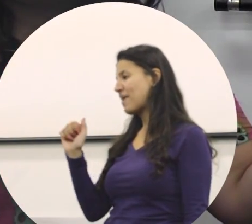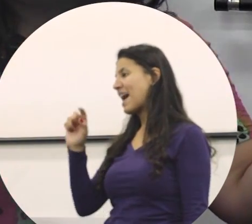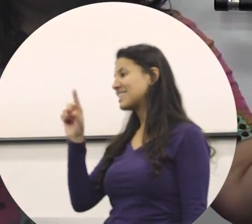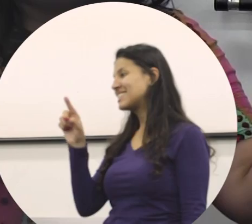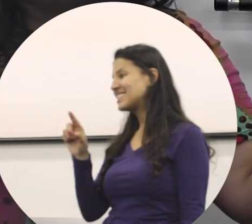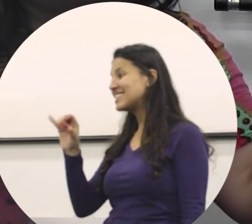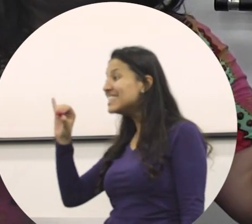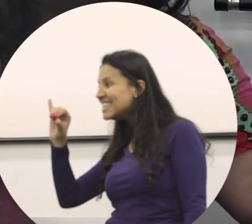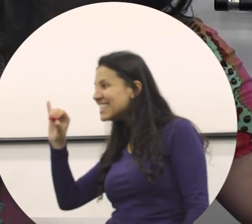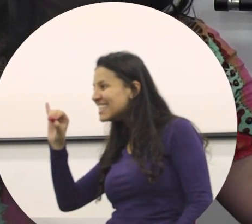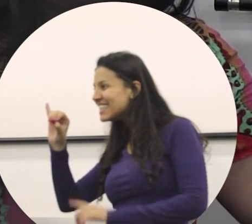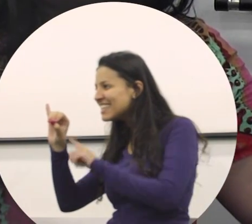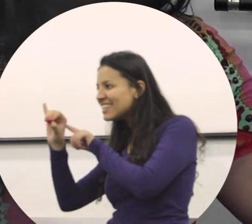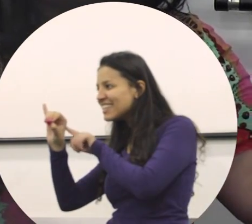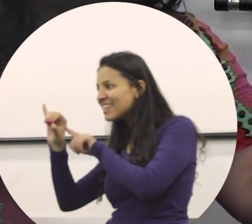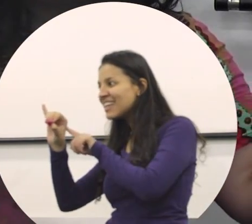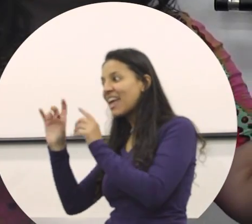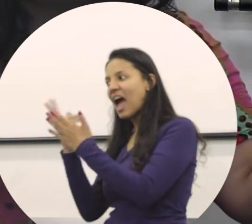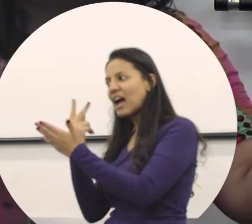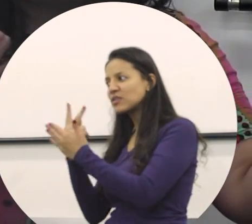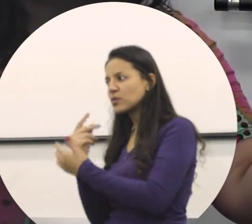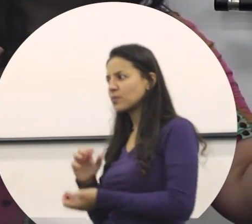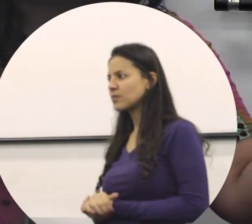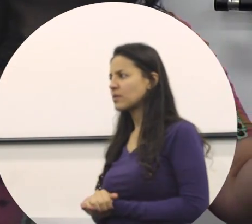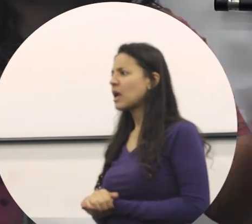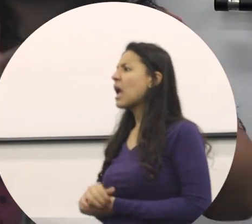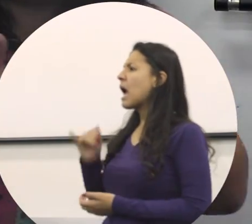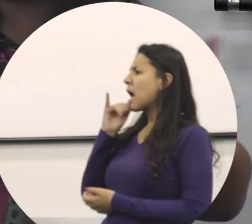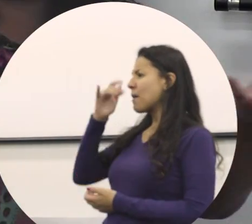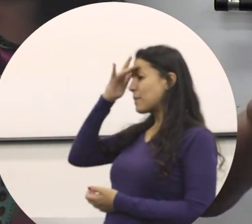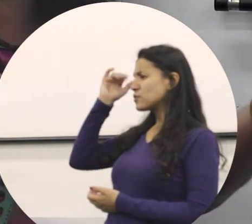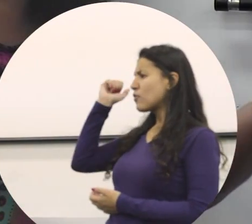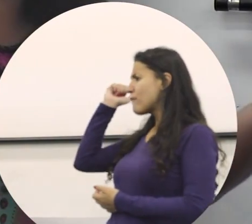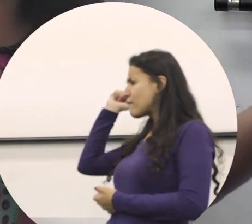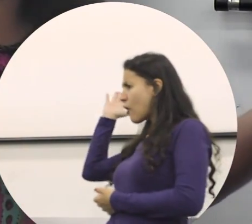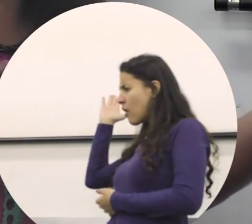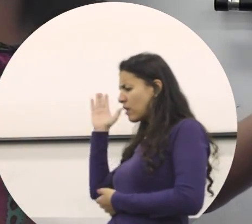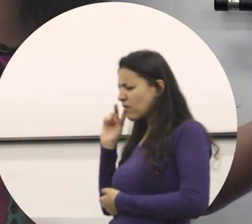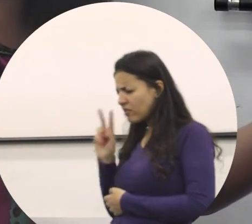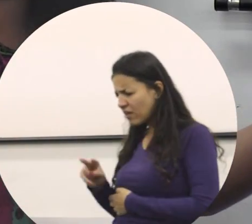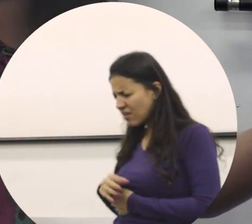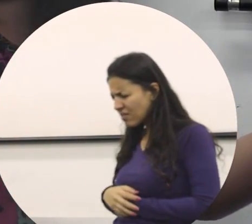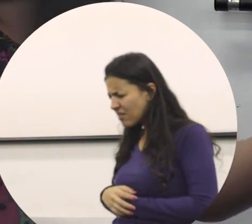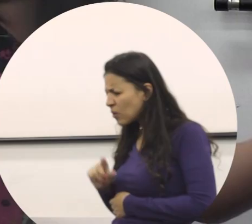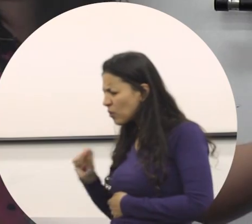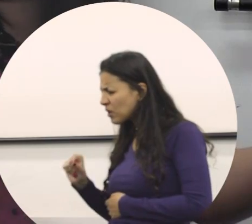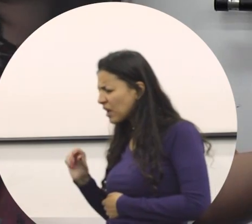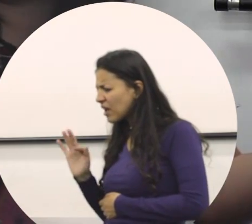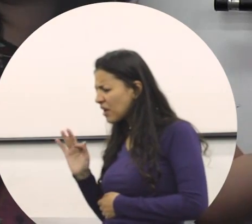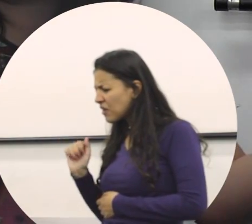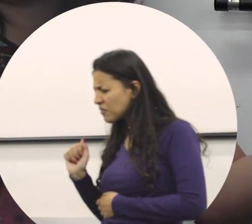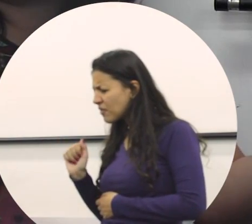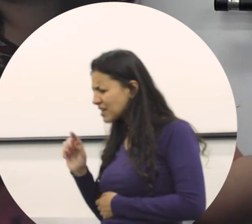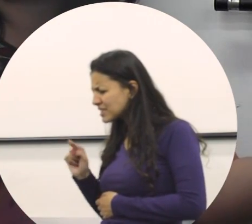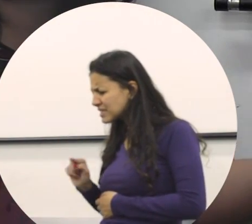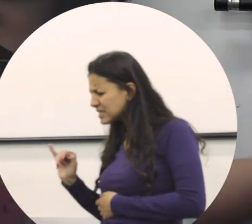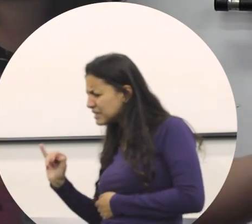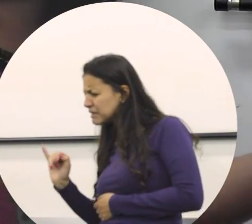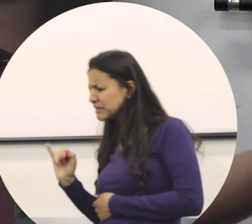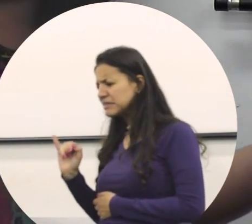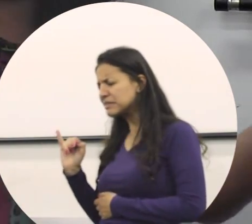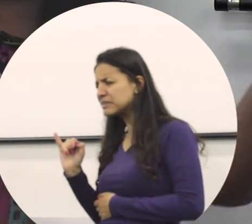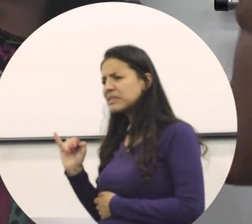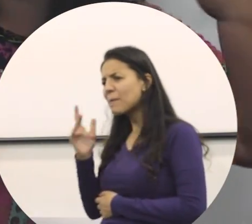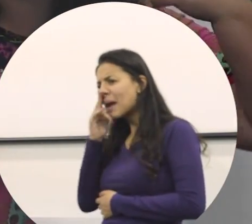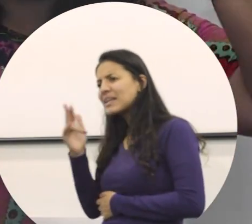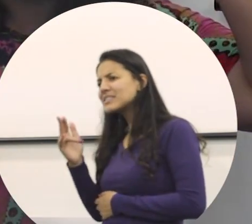e fala assim, nossa, o que essa criança falou? Não faz o menor sentido, porque para o estrangeiro a língua portuguesa é a segunda língua, ele não vai